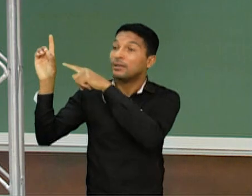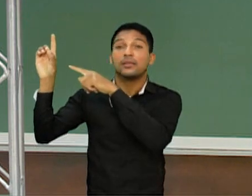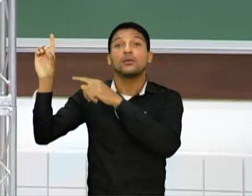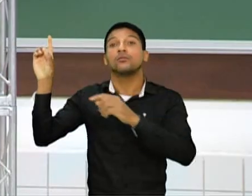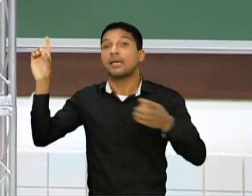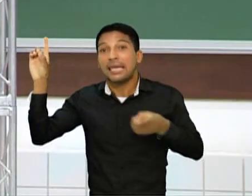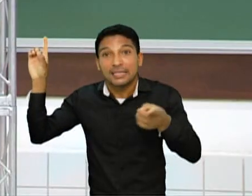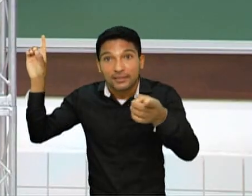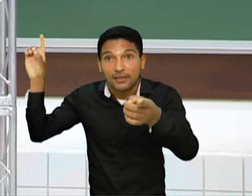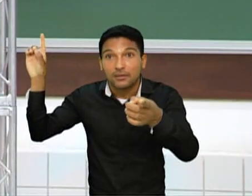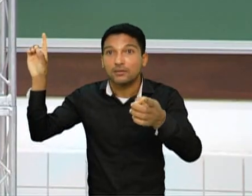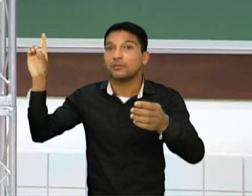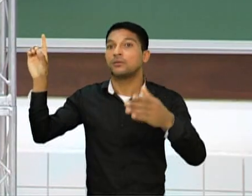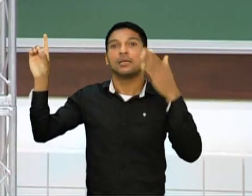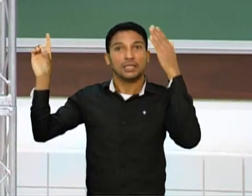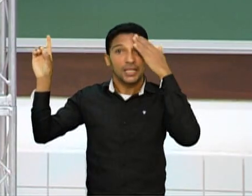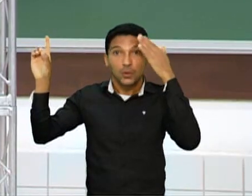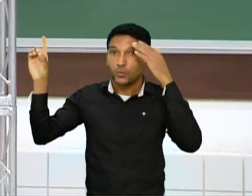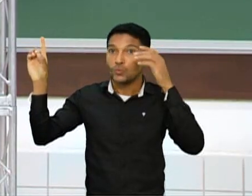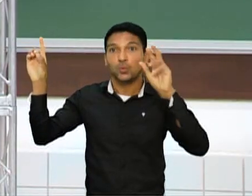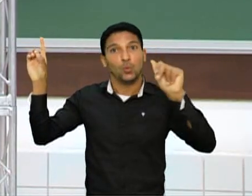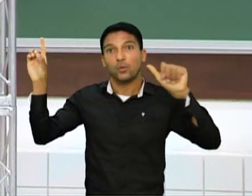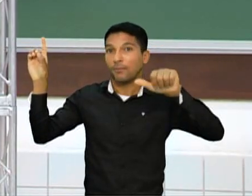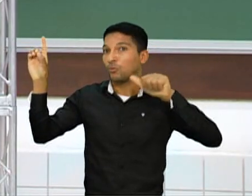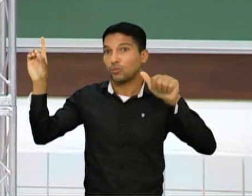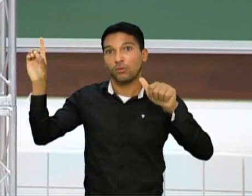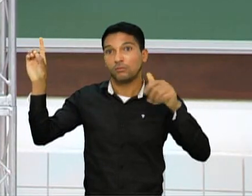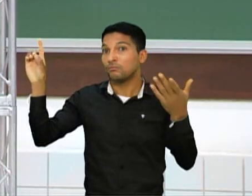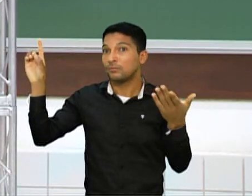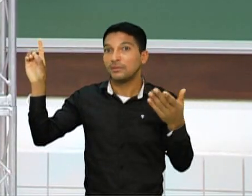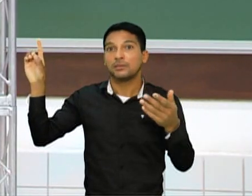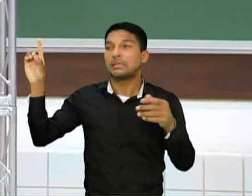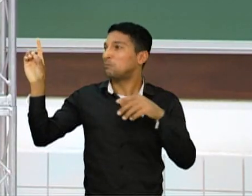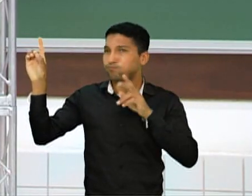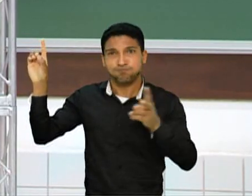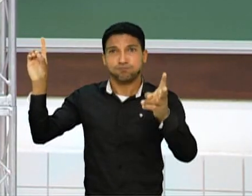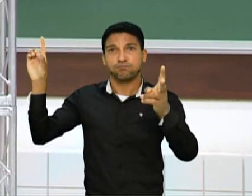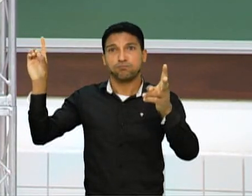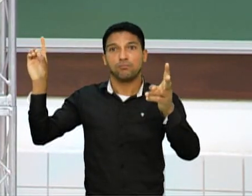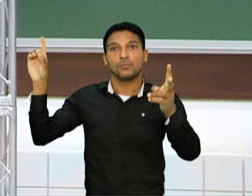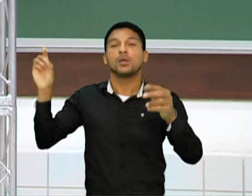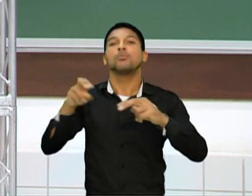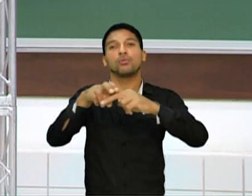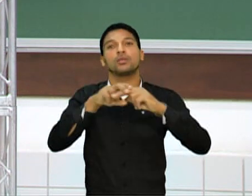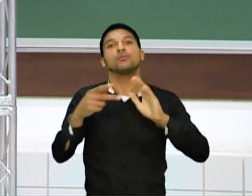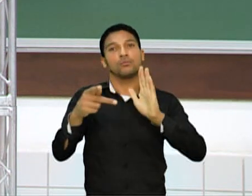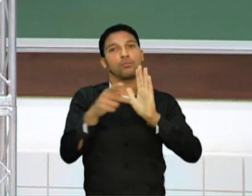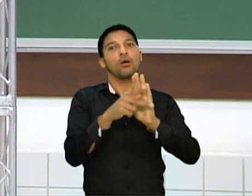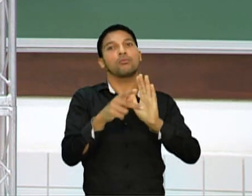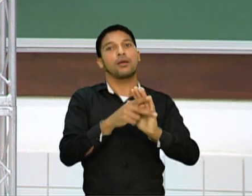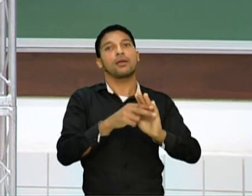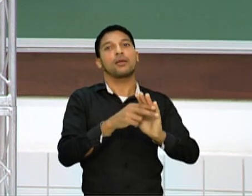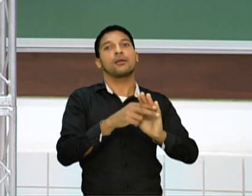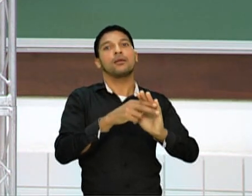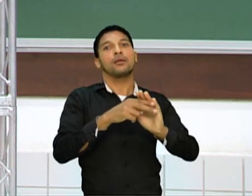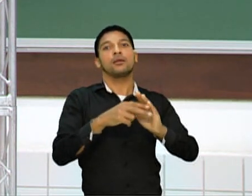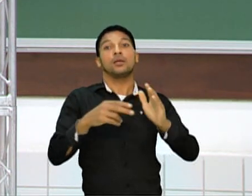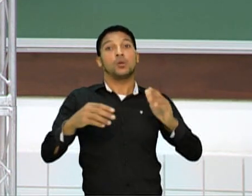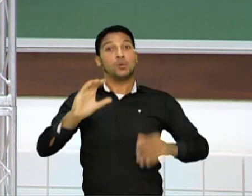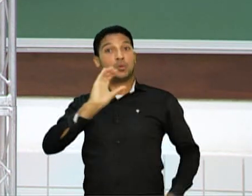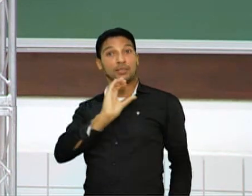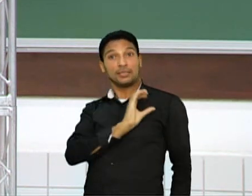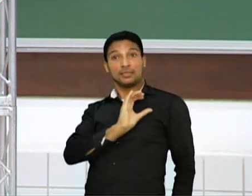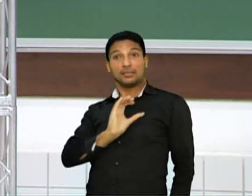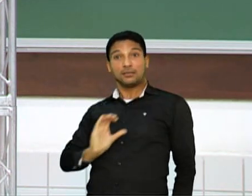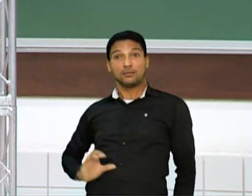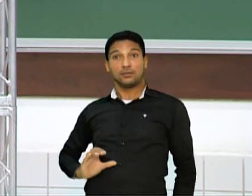imutável e infinito. É um conceito muito presente no cristianismo, né? E o cristianismo é a principal religião nesse momento no mundo, né?